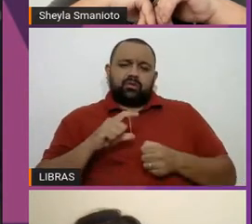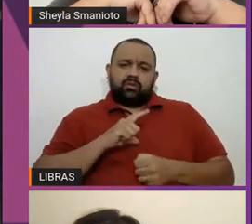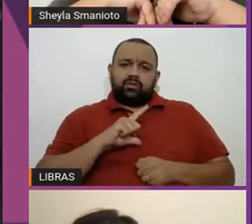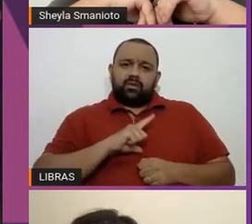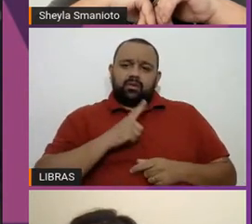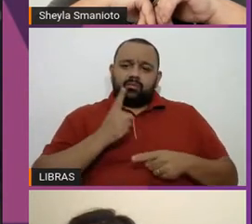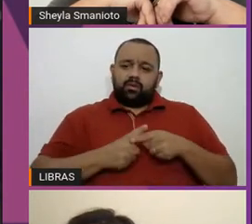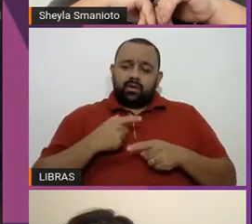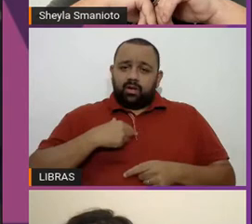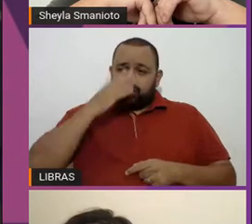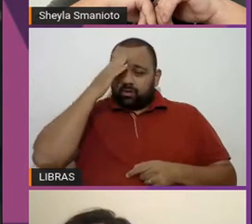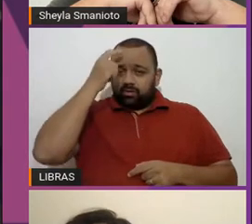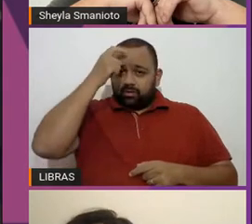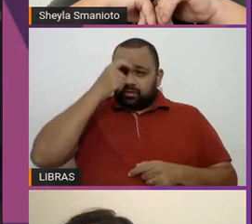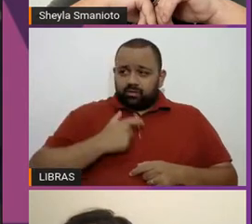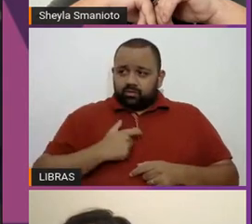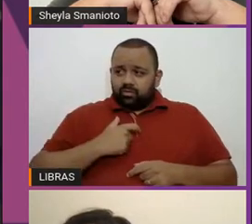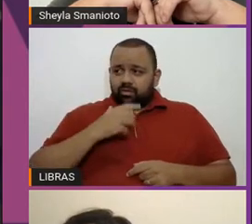é